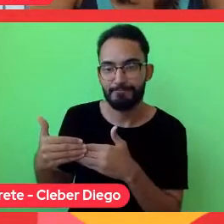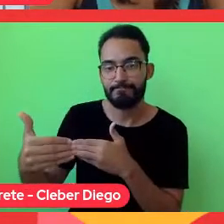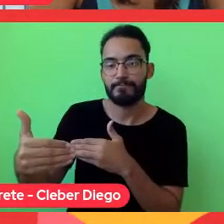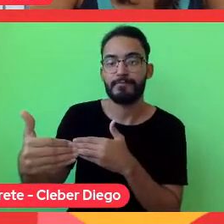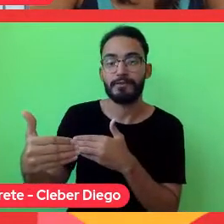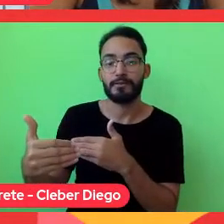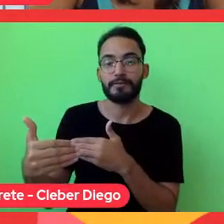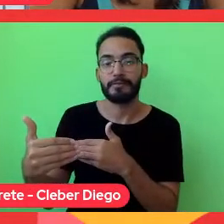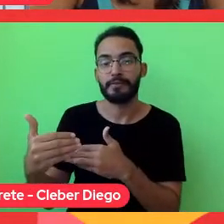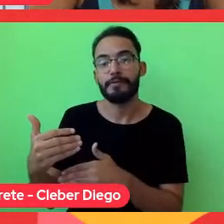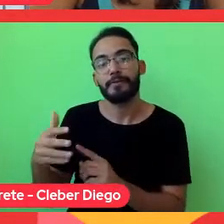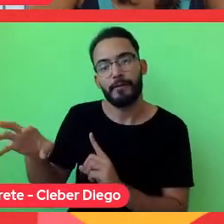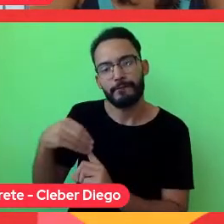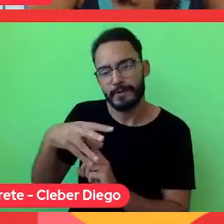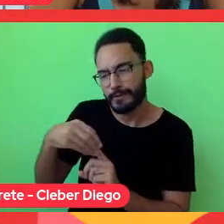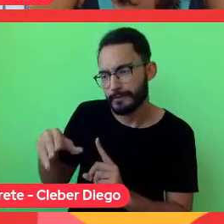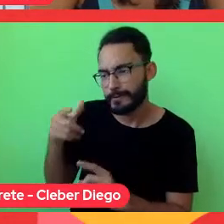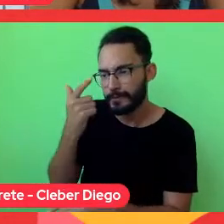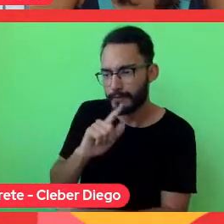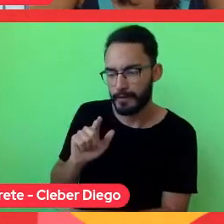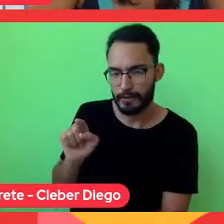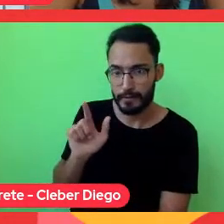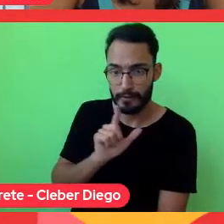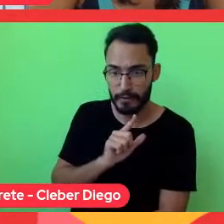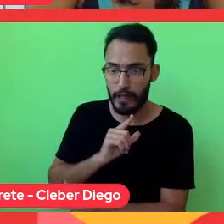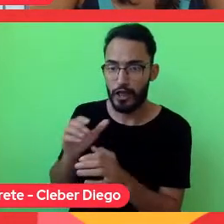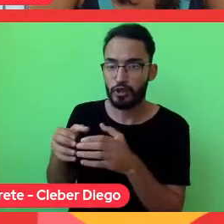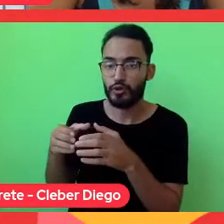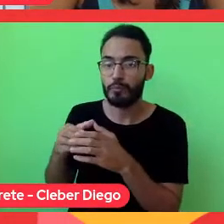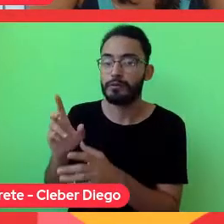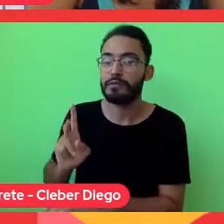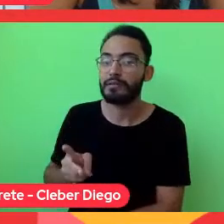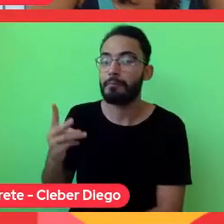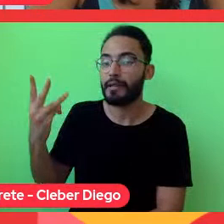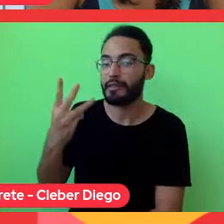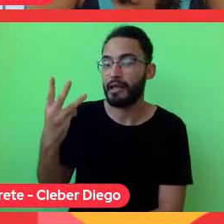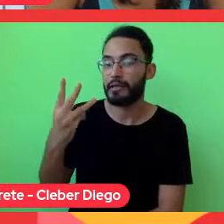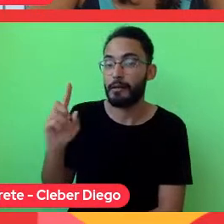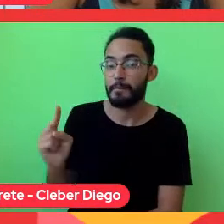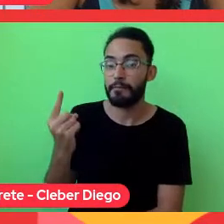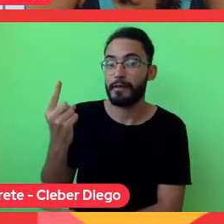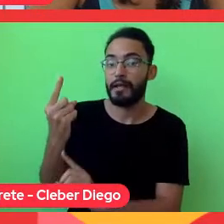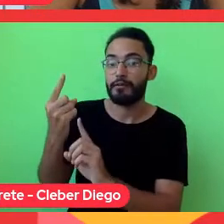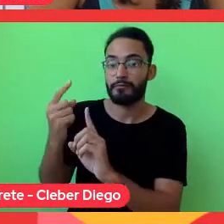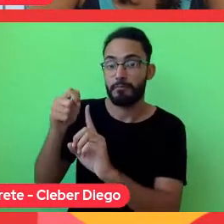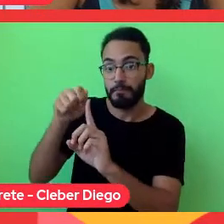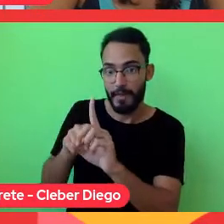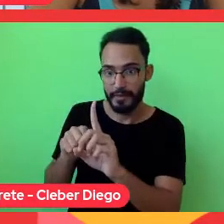o Google, ele abre turmas. Geralmente é toda a primeira terça do mês, né? Então